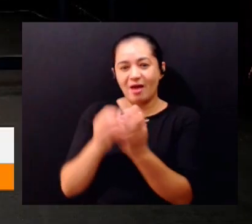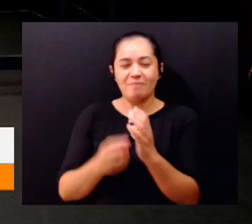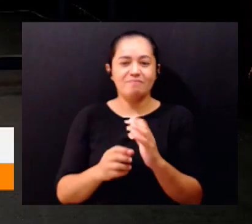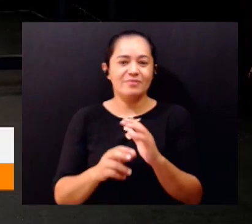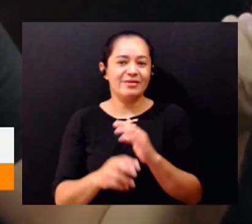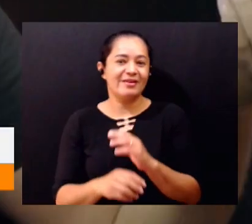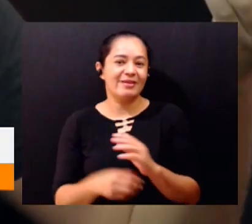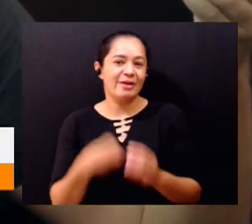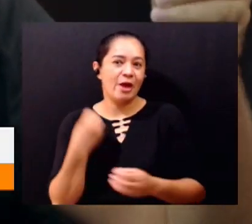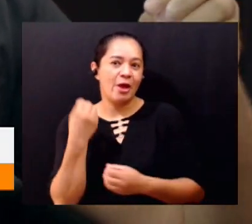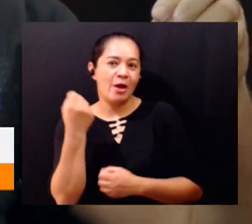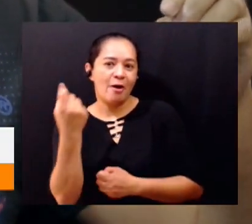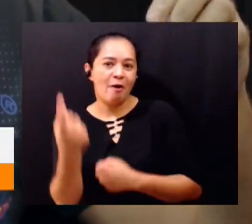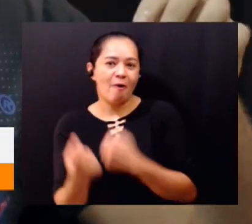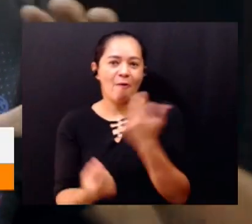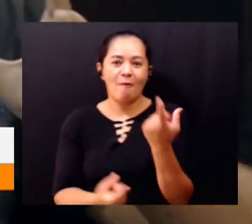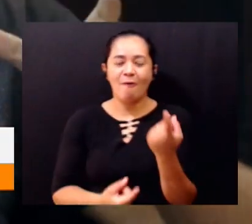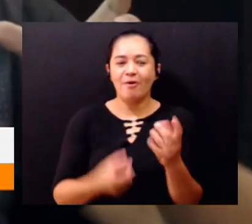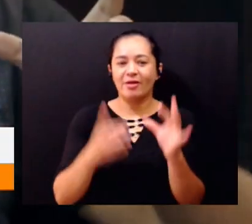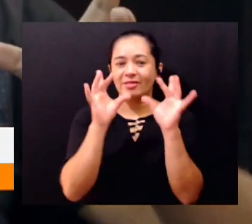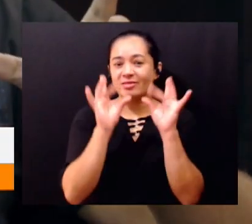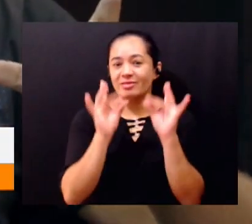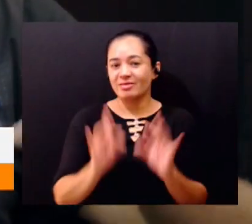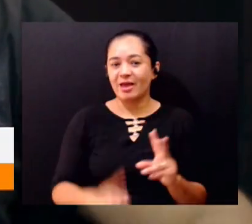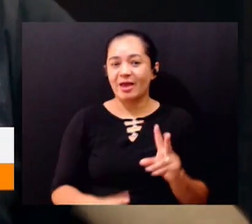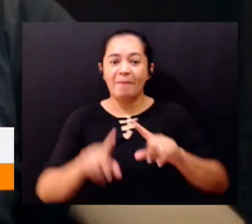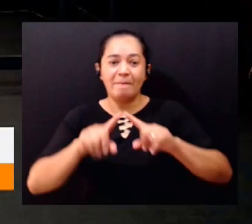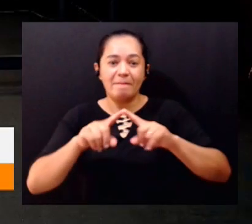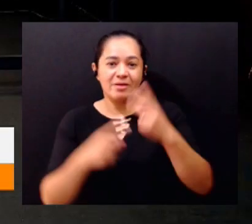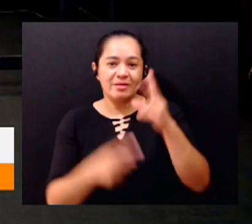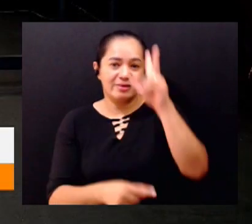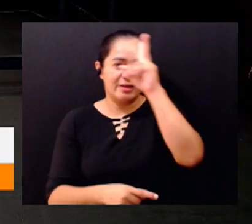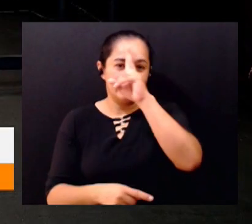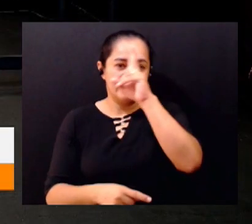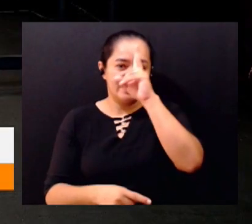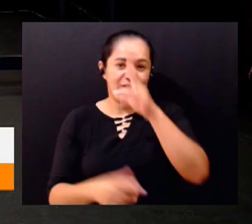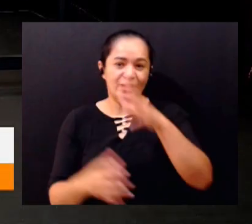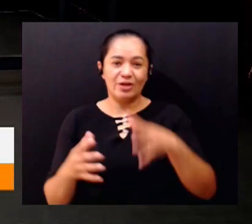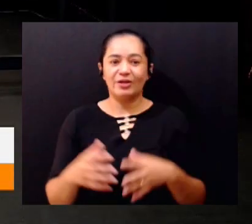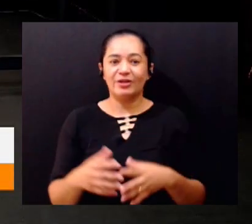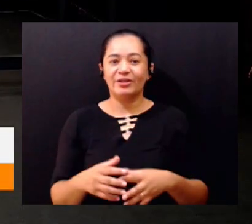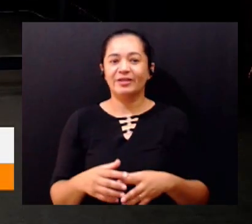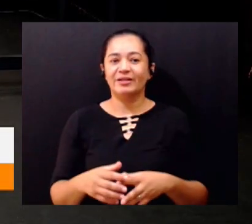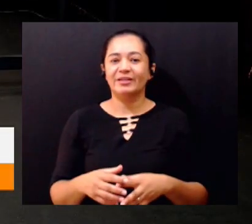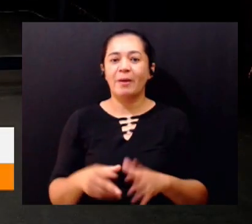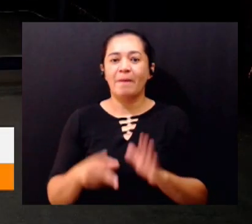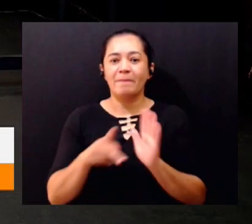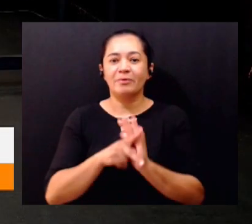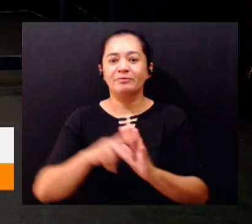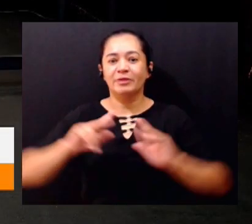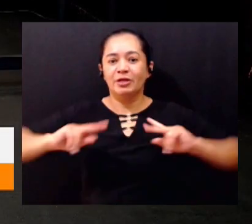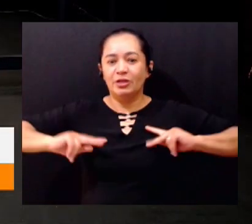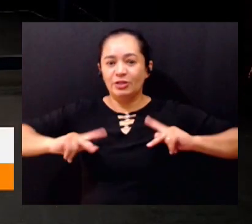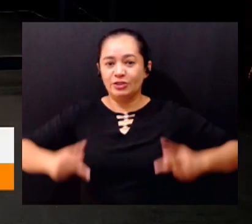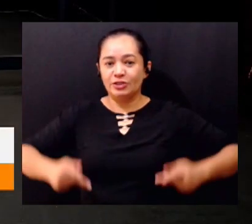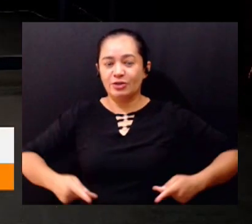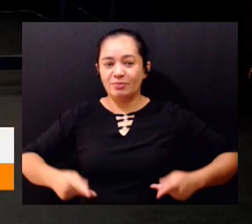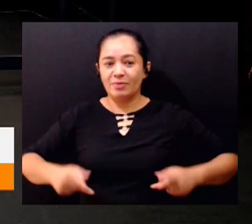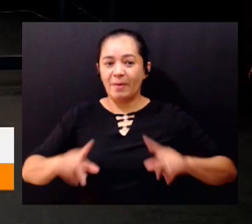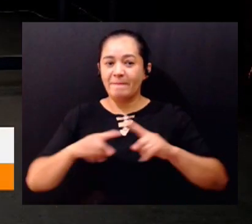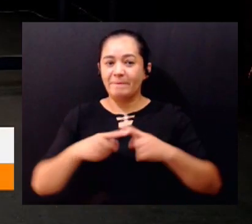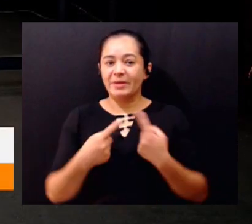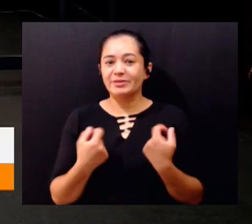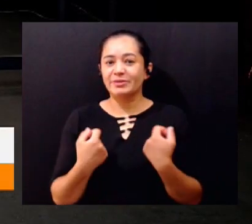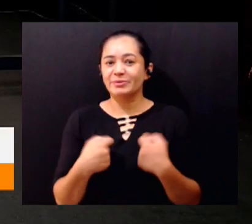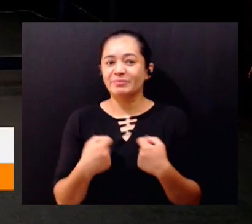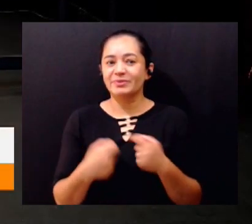histórias são sempre conflitos humanos. Né? Falando em conflitos, cortar você, porque eu preciso, sabe? Porque tem gente participando. É necessário